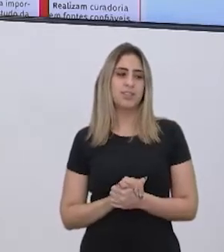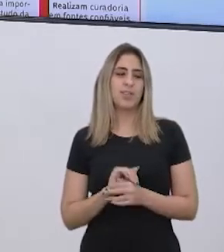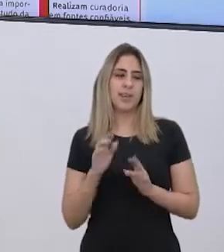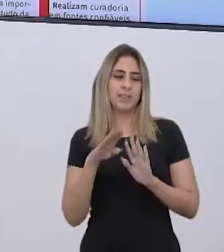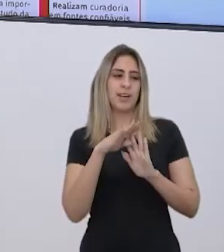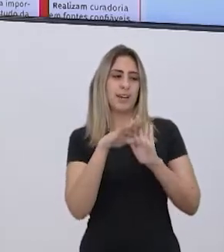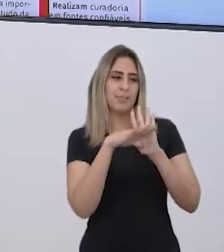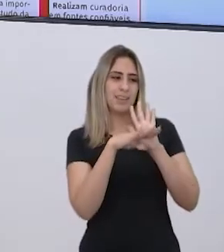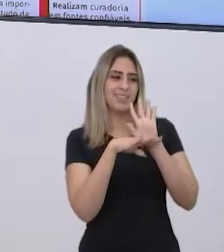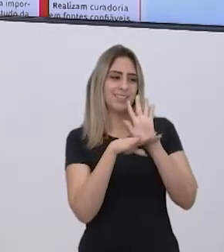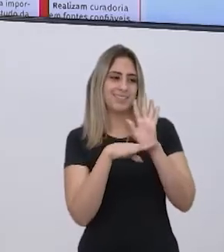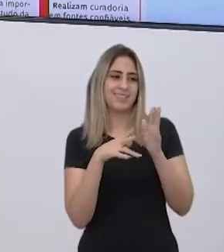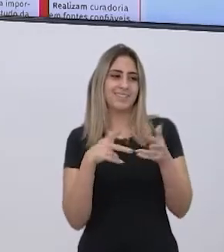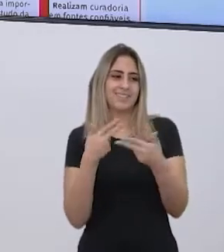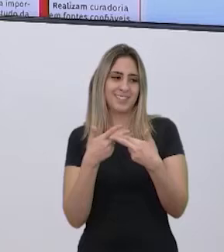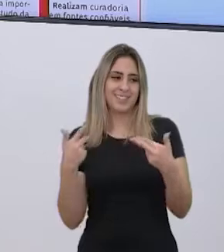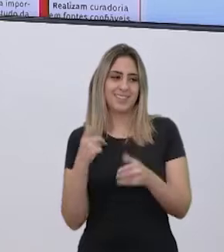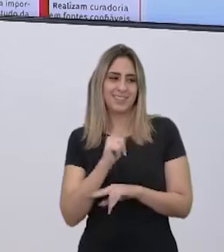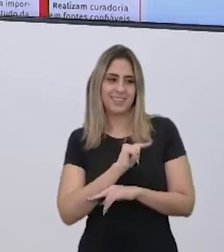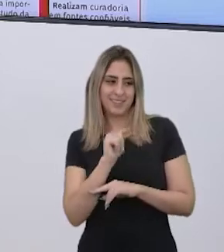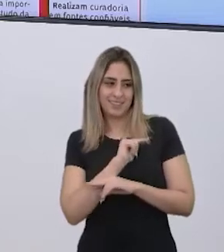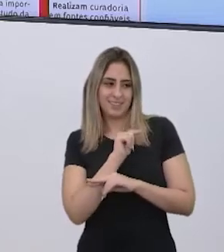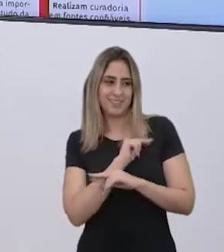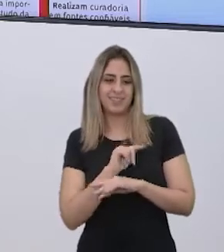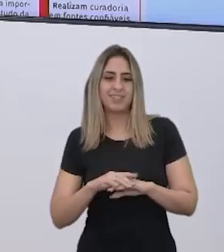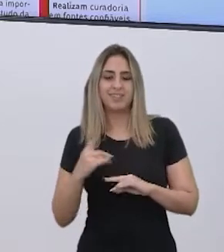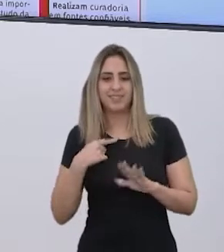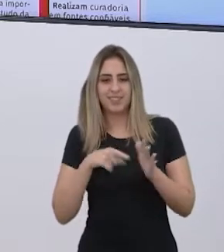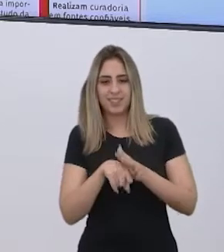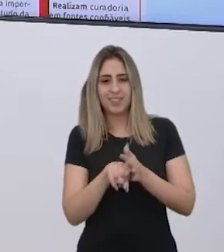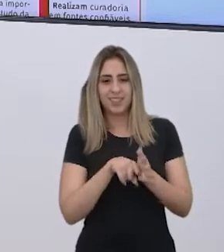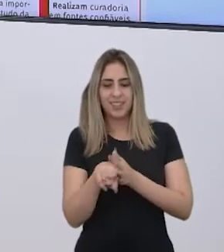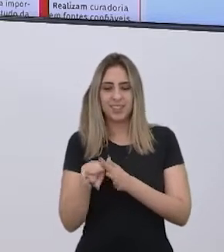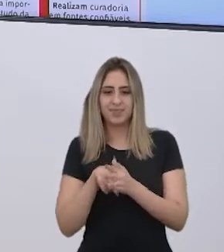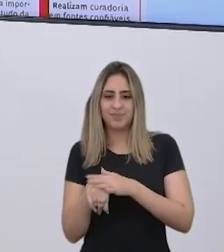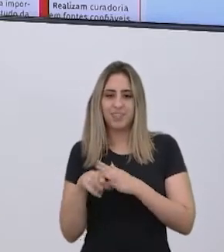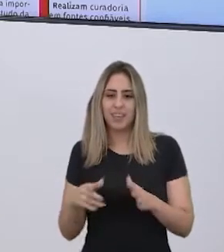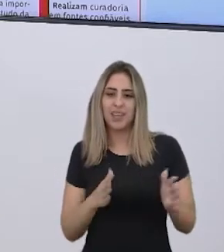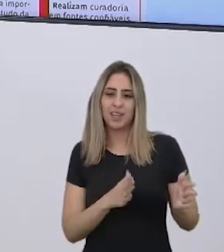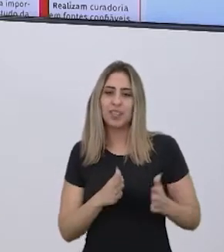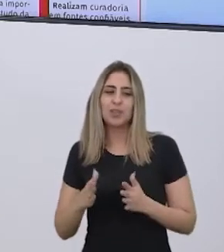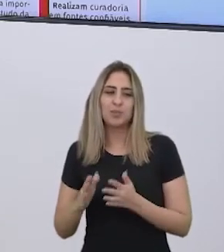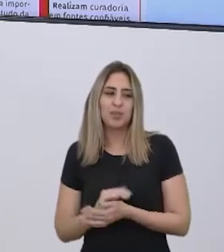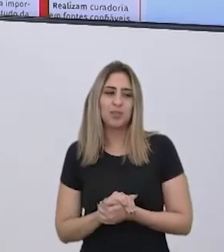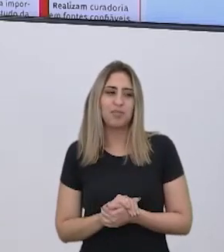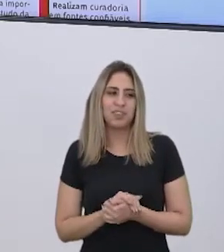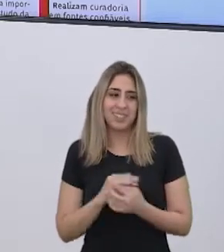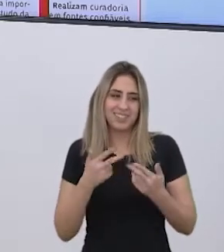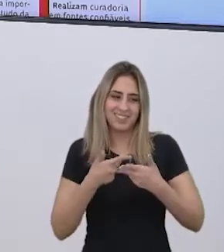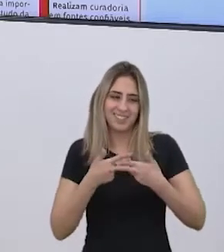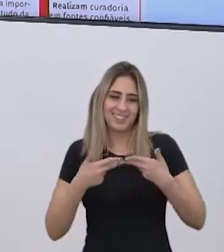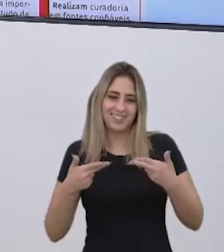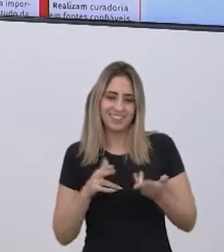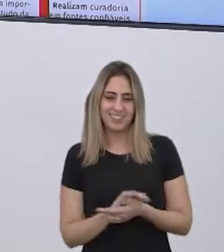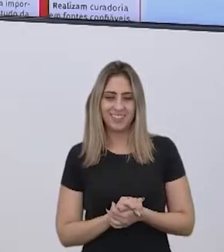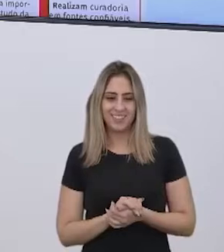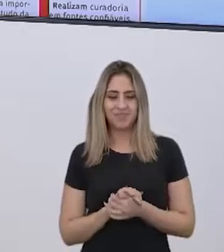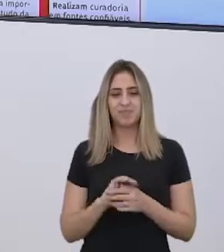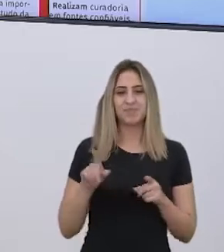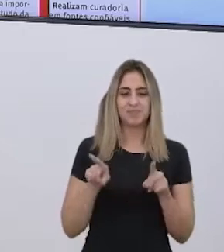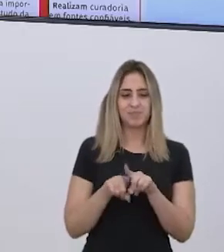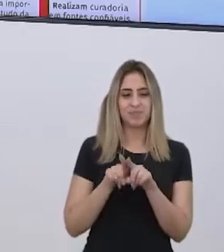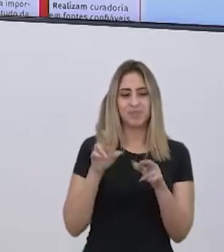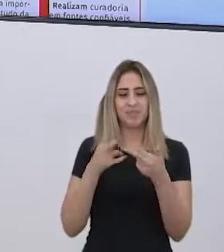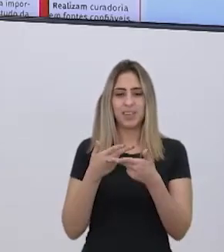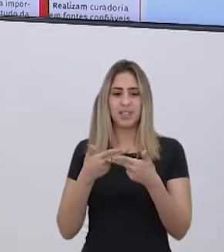cultural. A gente também teve aqui a analisar as mudanças do espaço geográfico causadas pela sociedade, que também